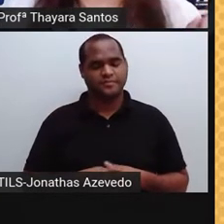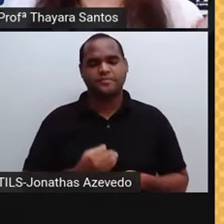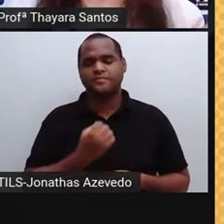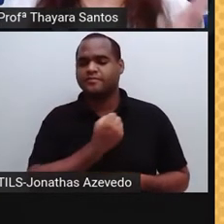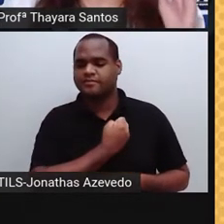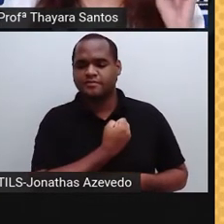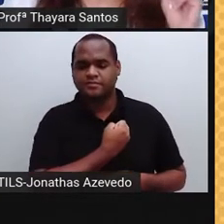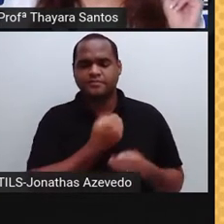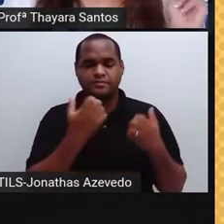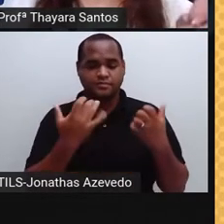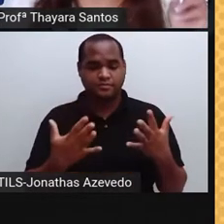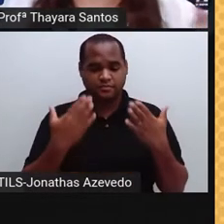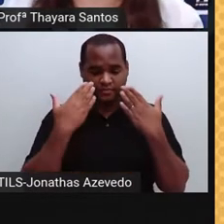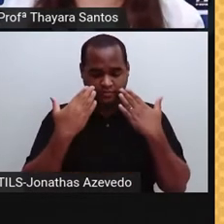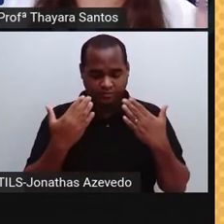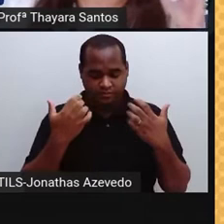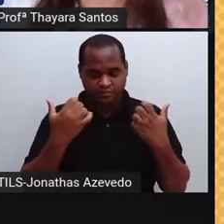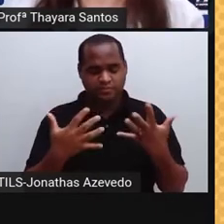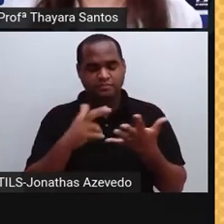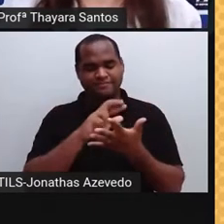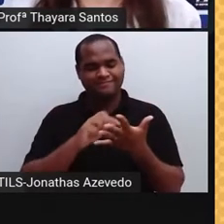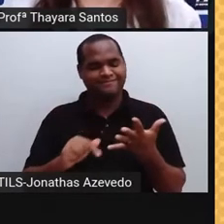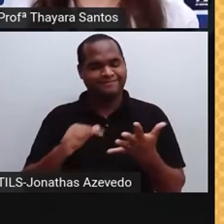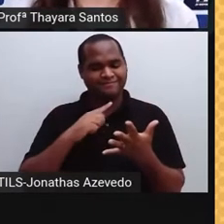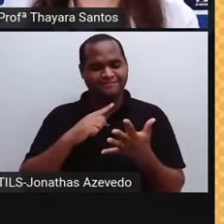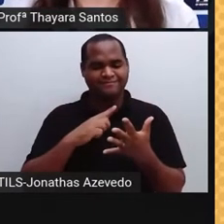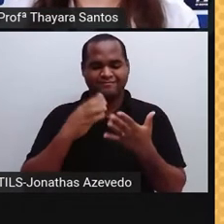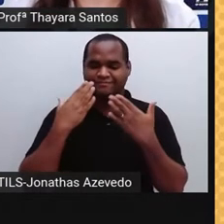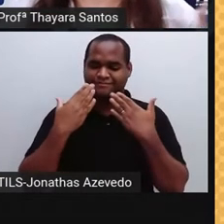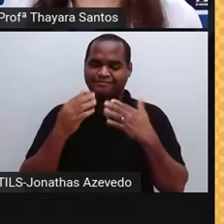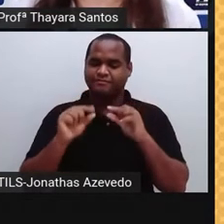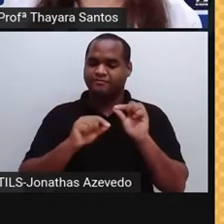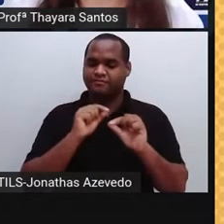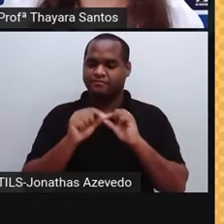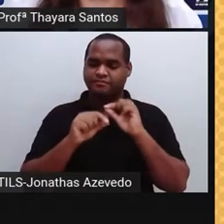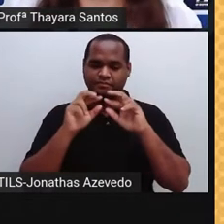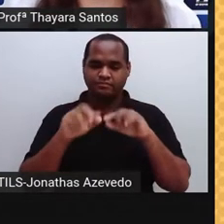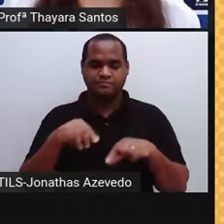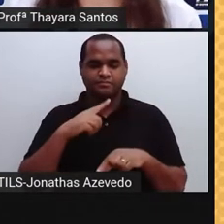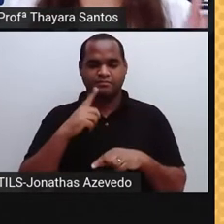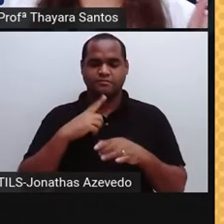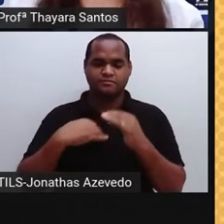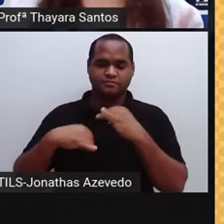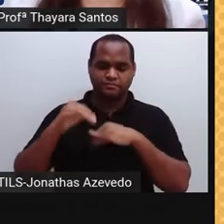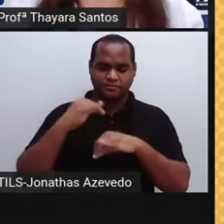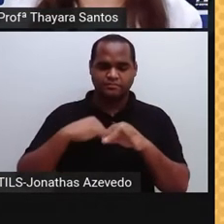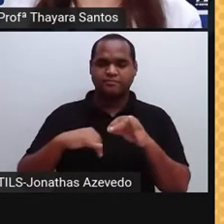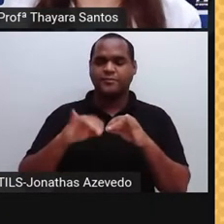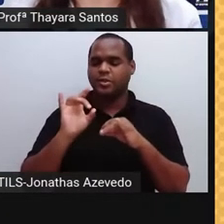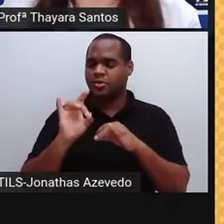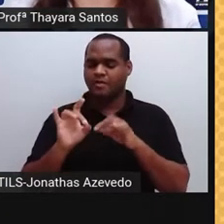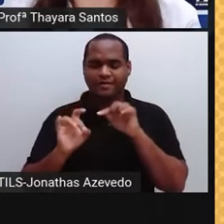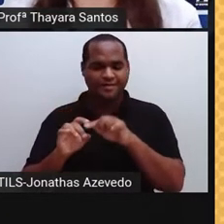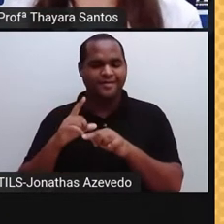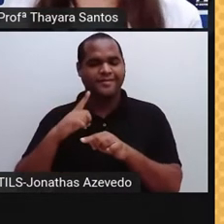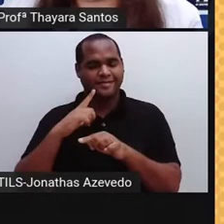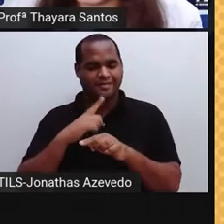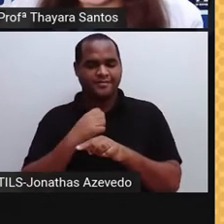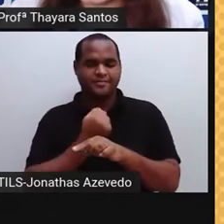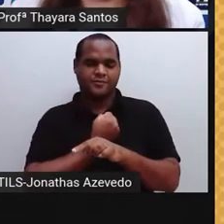atômico é como se fosse uma propriedade específica daquele elemento químico. Só ele tem aquele número